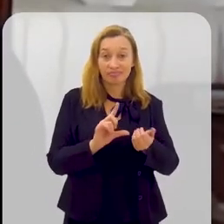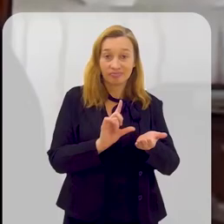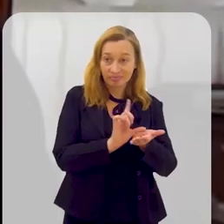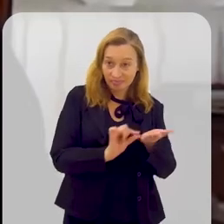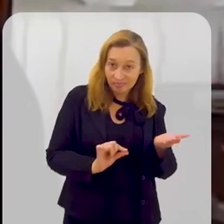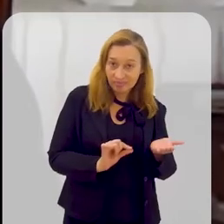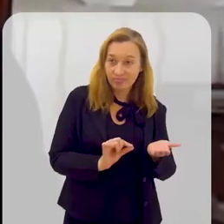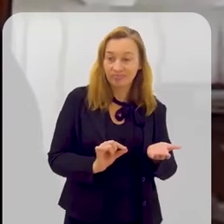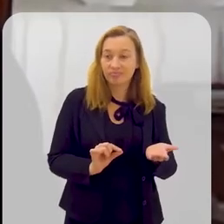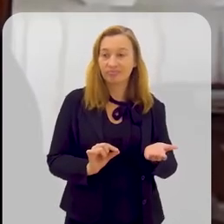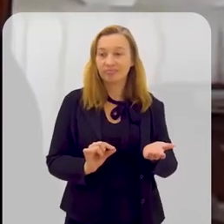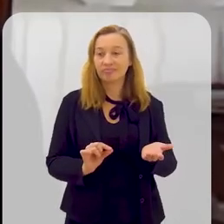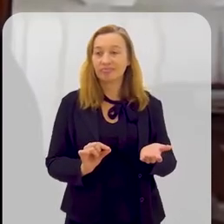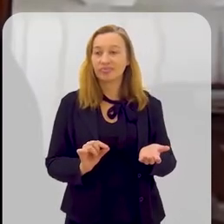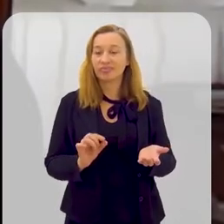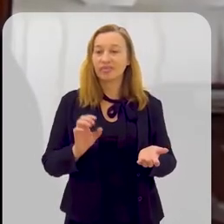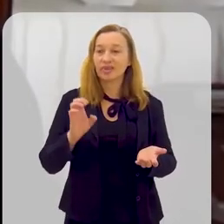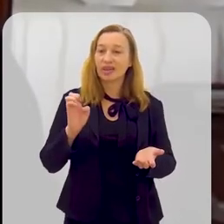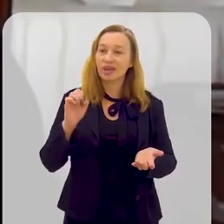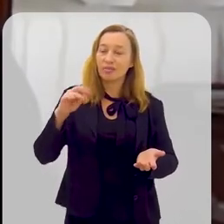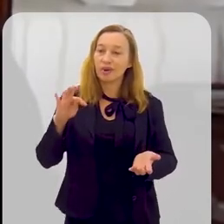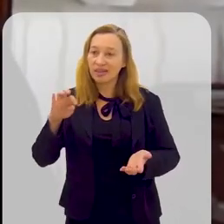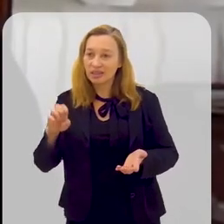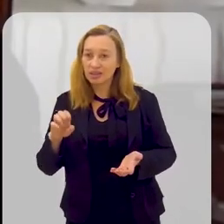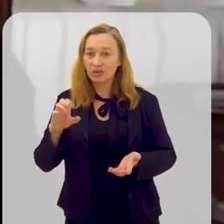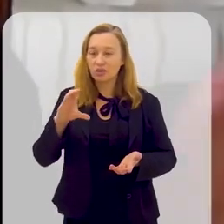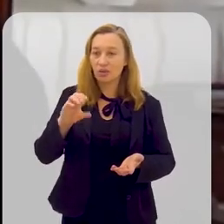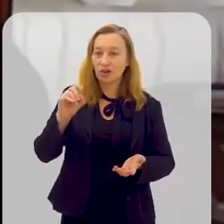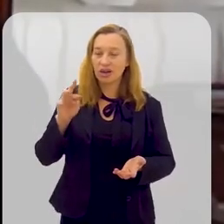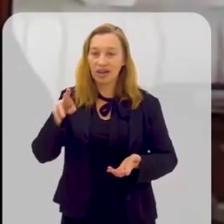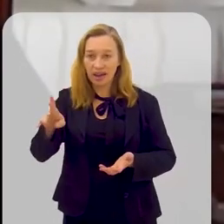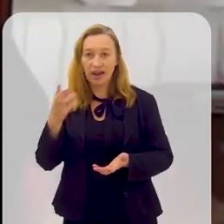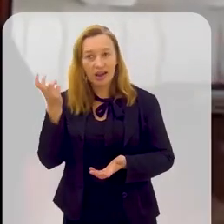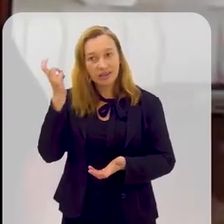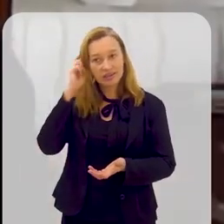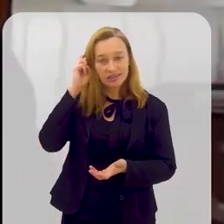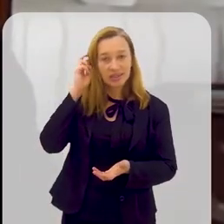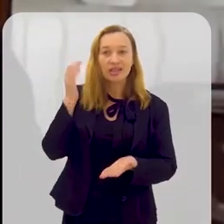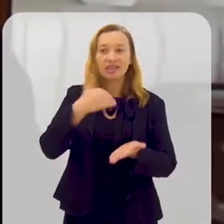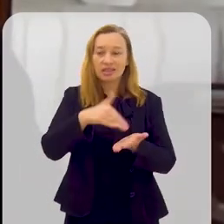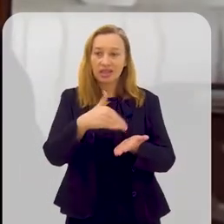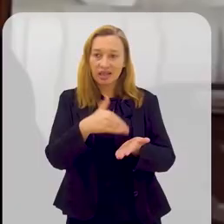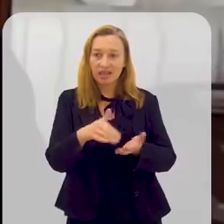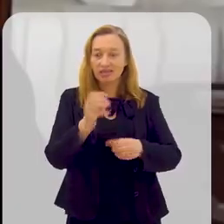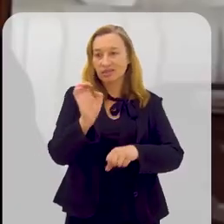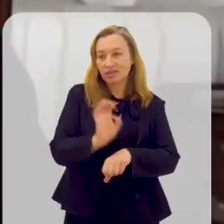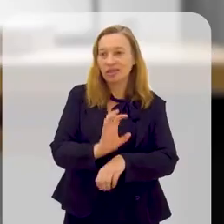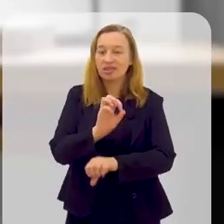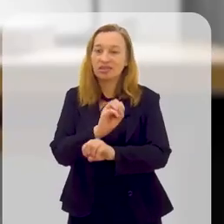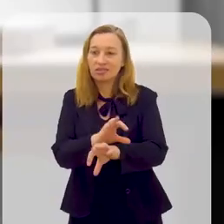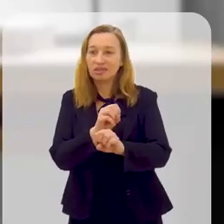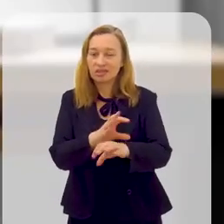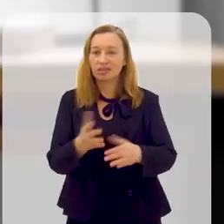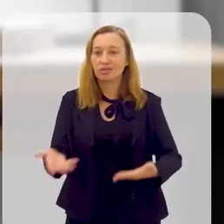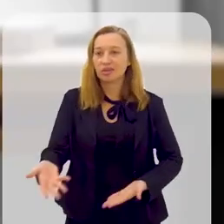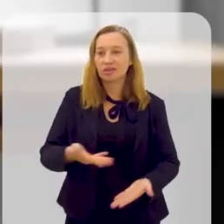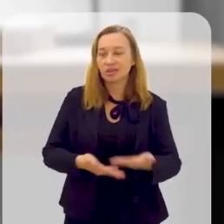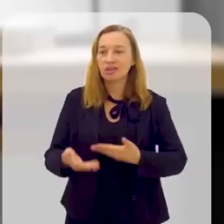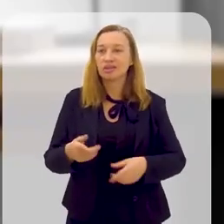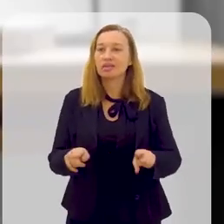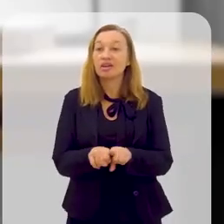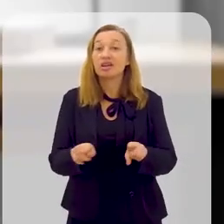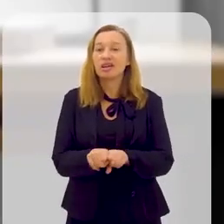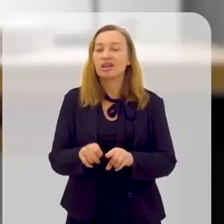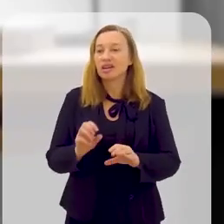um artigo um capítulo é sobre implante coclear da Secretaria de Estado da educação uma